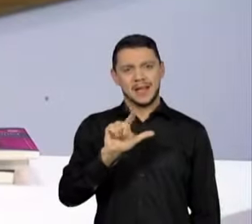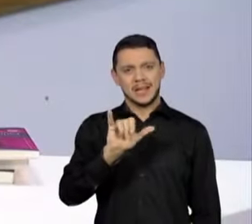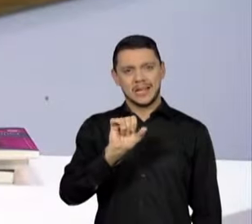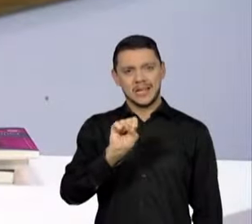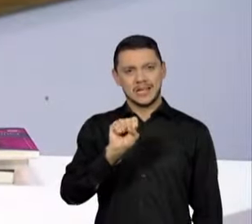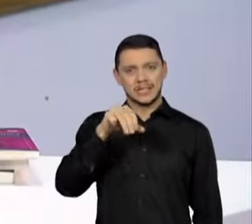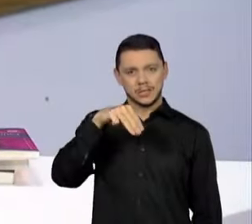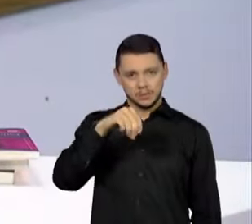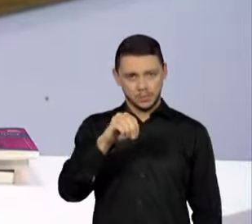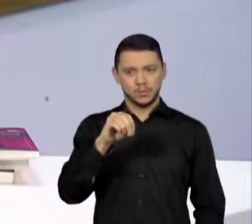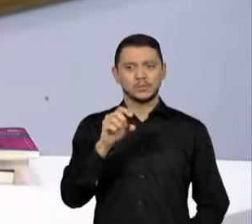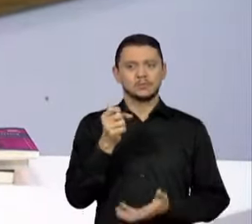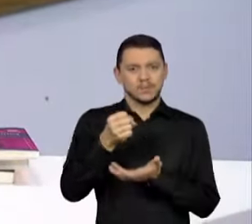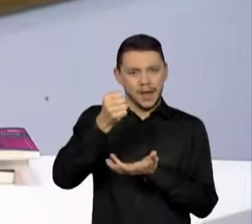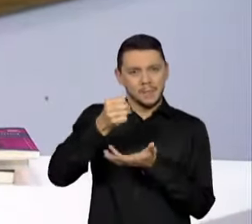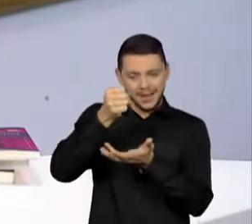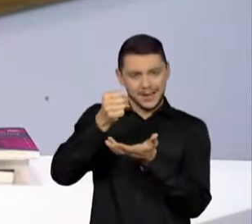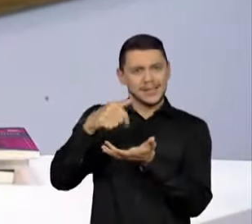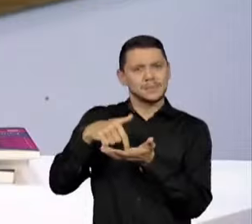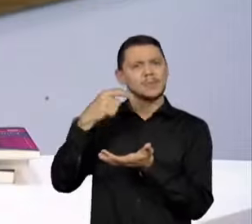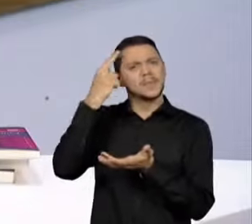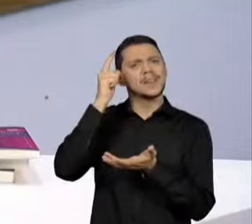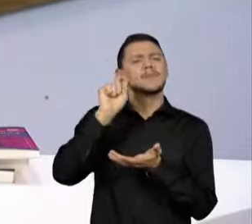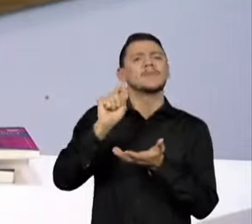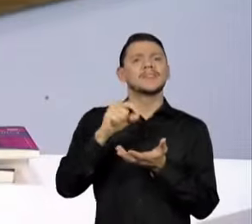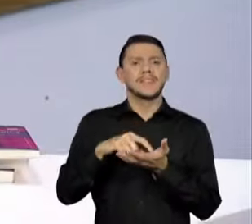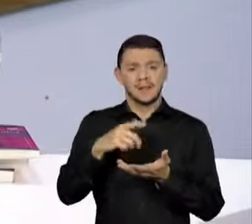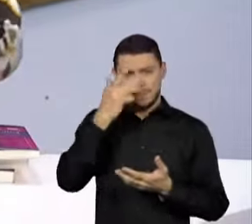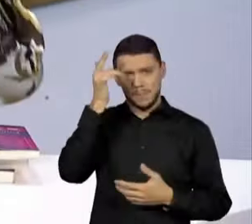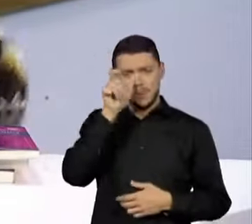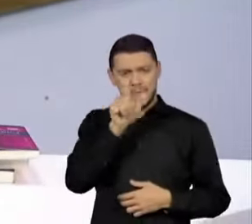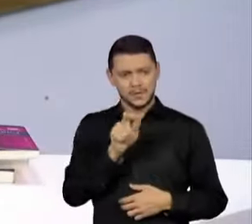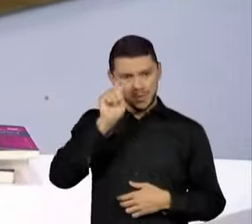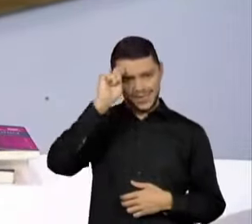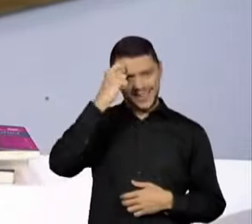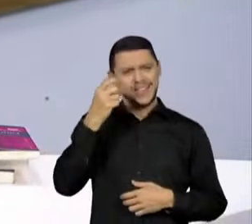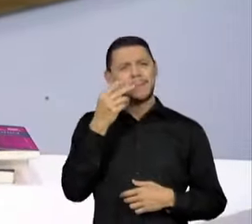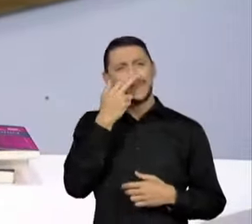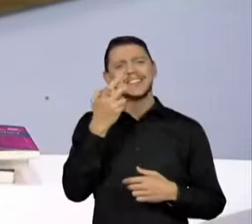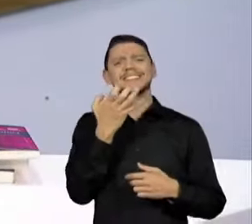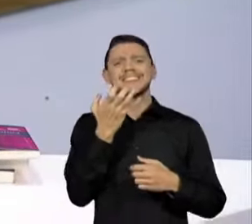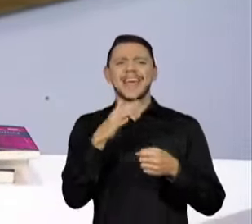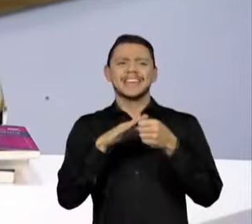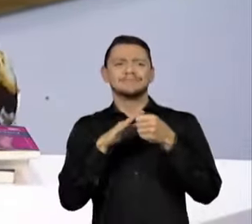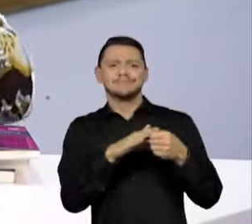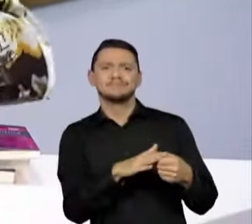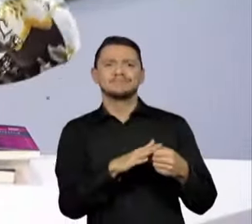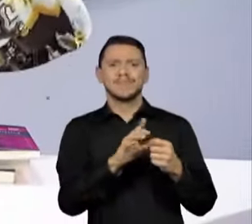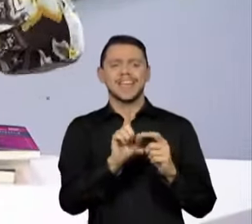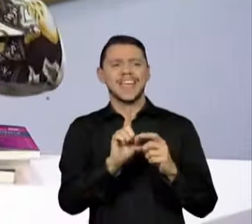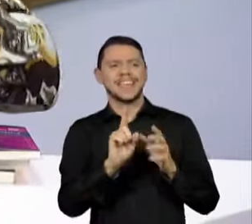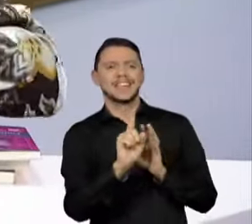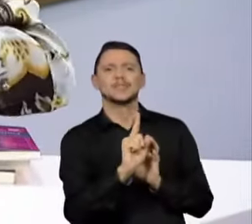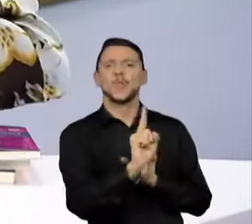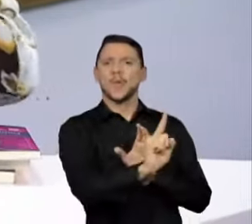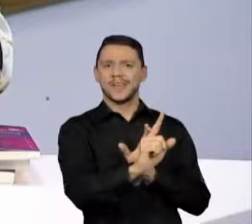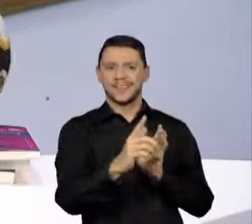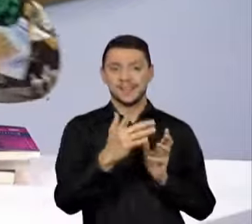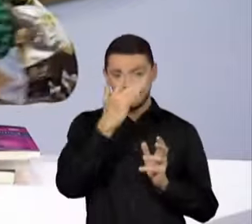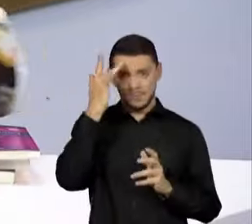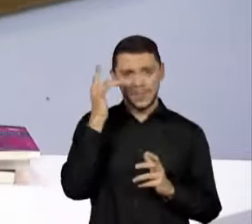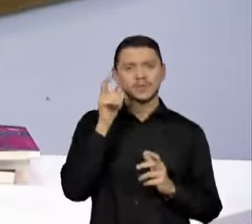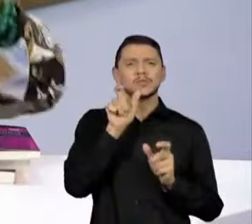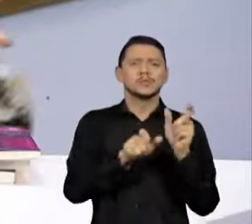ao excluir os negros, eu chamo de burrice, não sou economista, mas é estranho, você tem menos pessoas dignas, menos pessoas vivendo